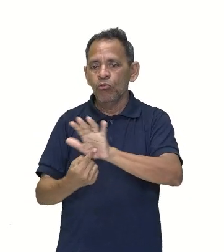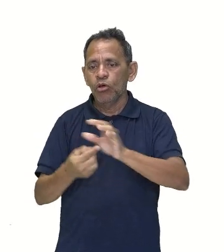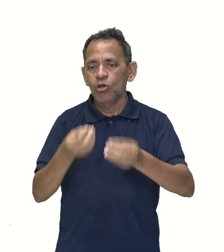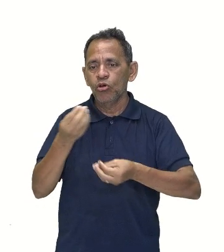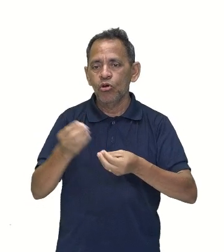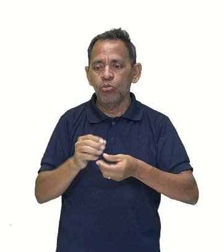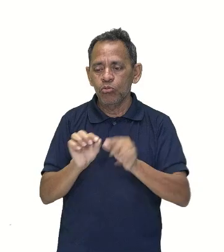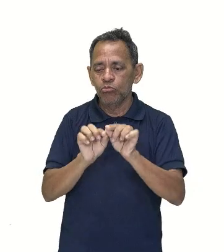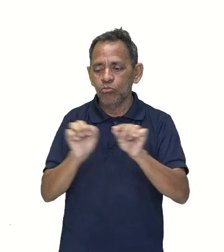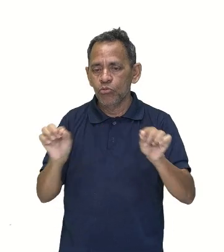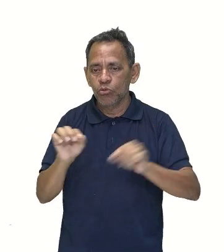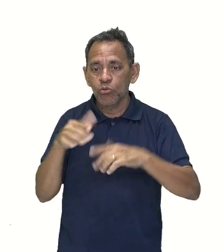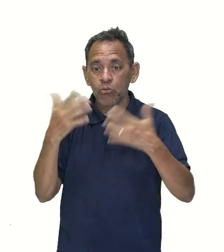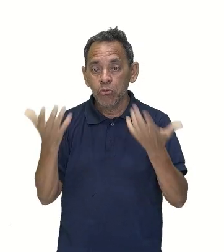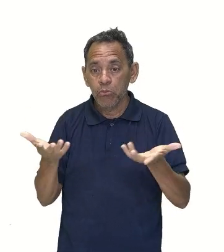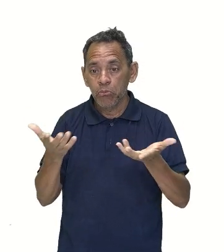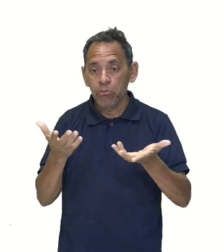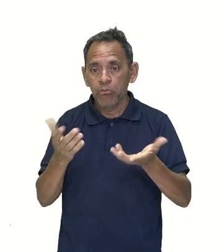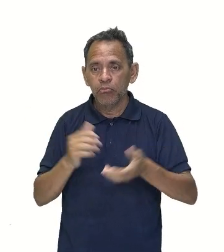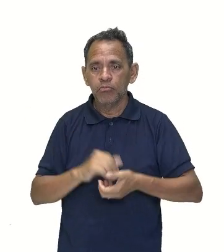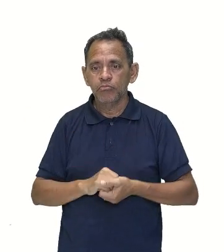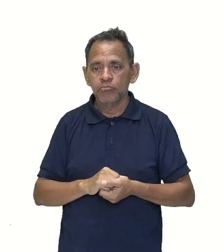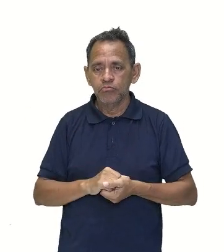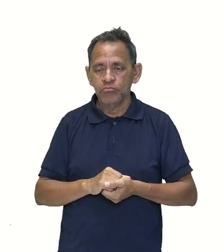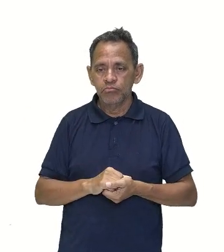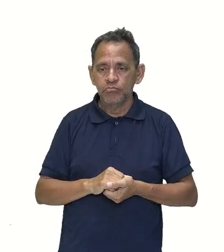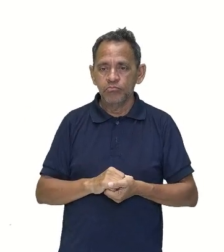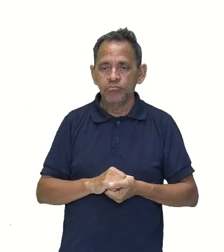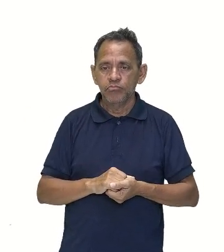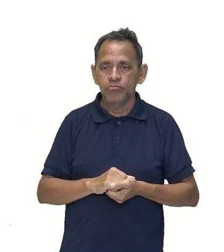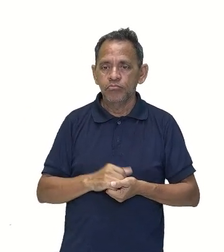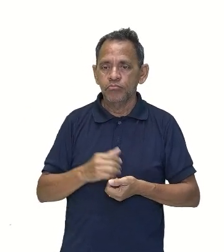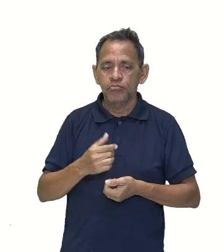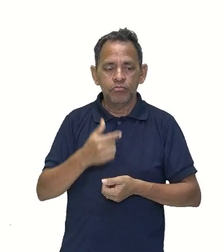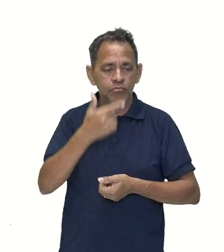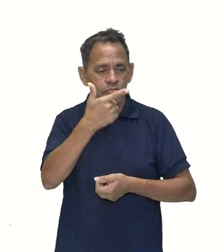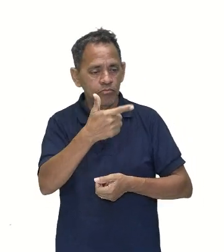comprimento dessa reta, nesse caso aqui?